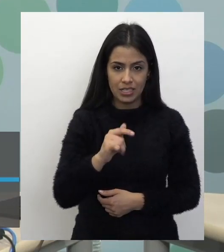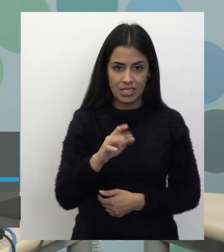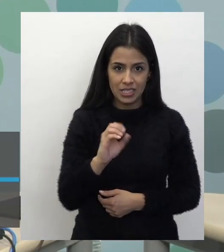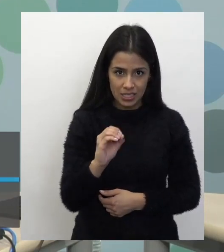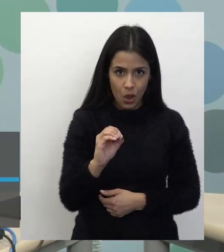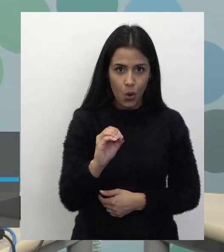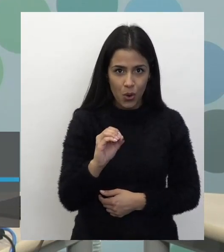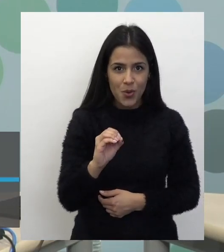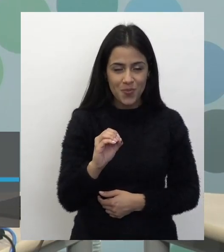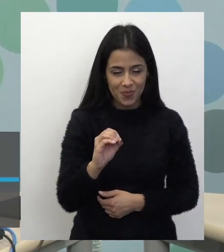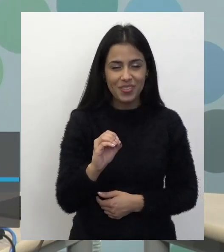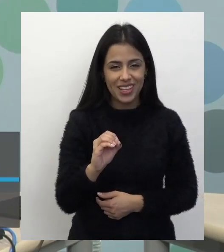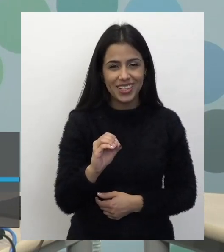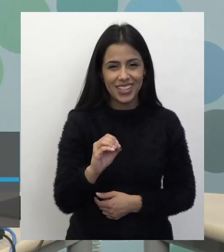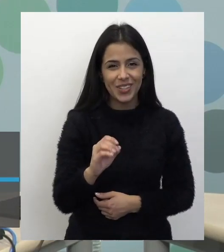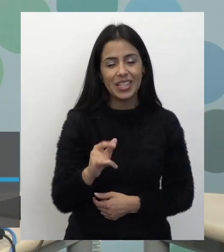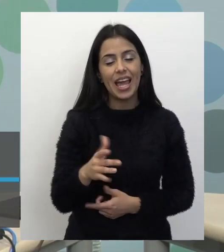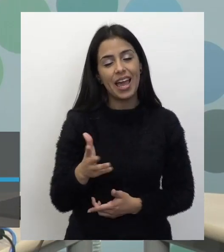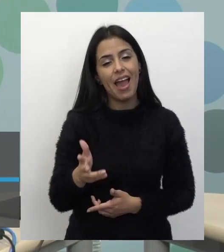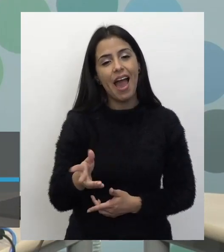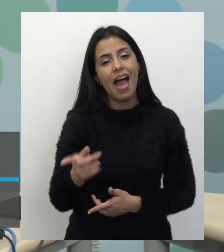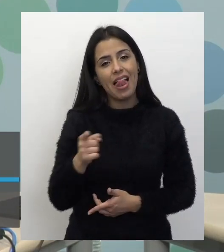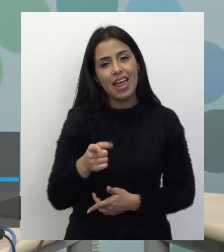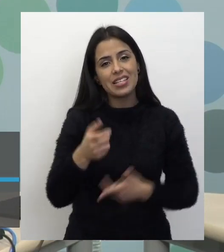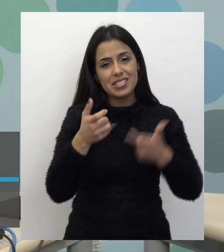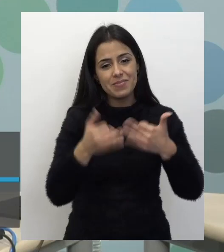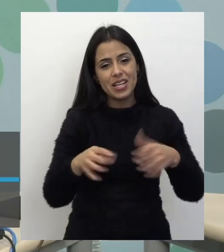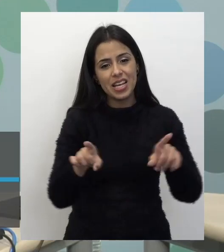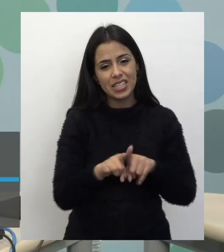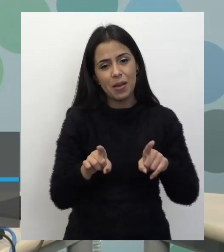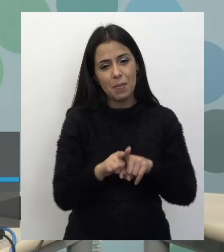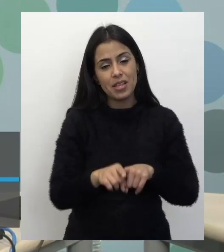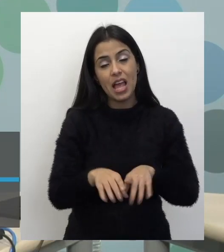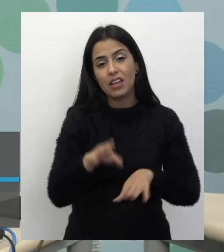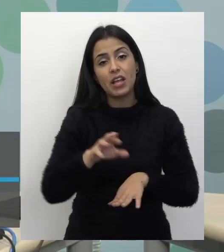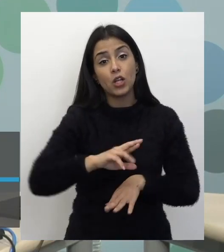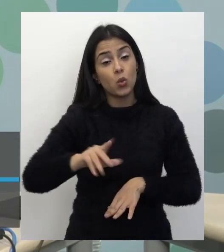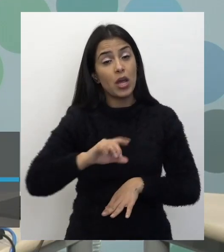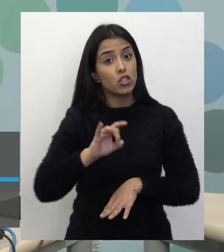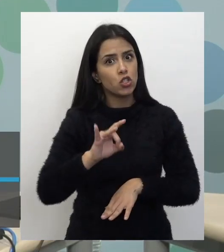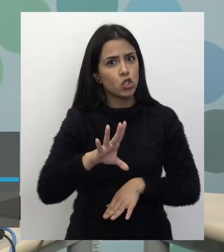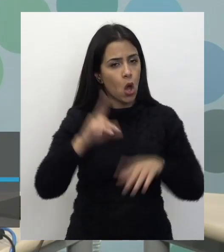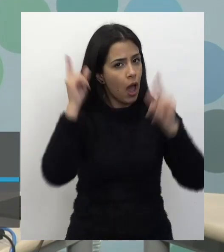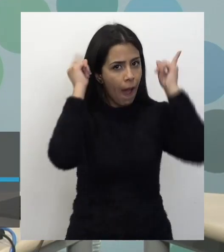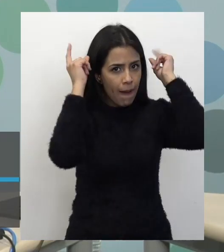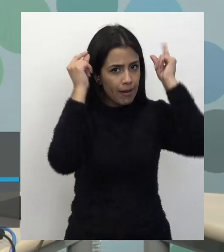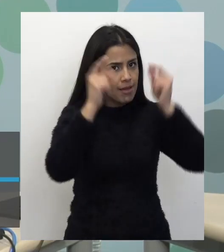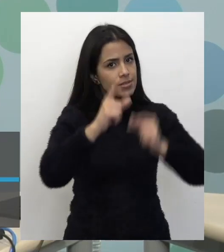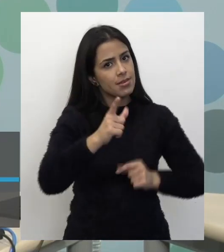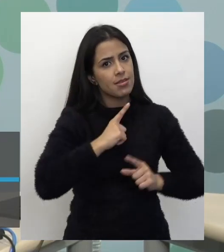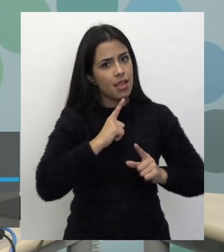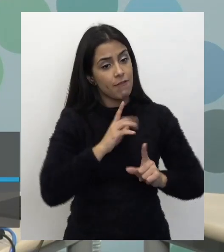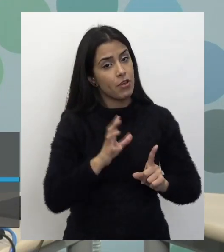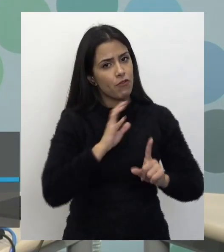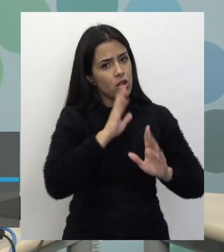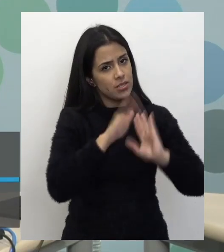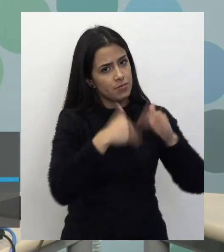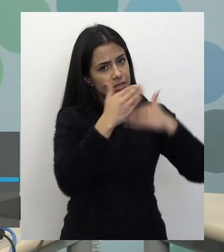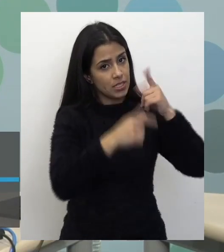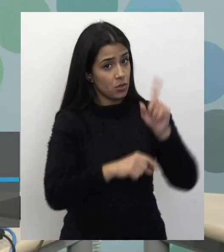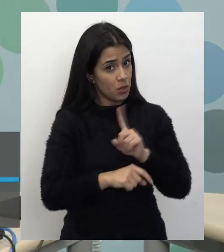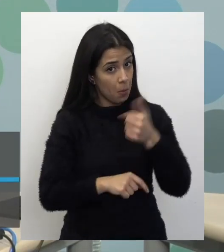marcos esses que não determinam que somente a Grécia é o berço da civilização, tá?